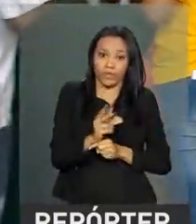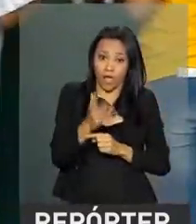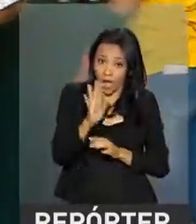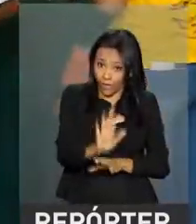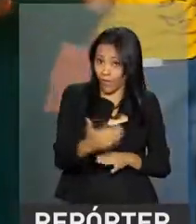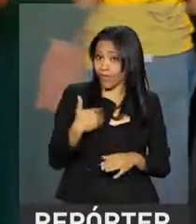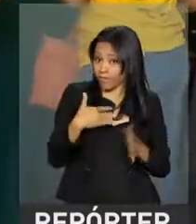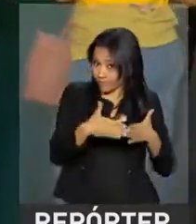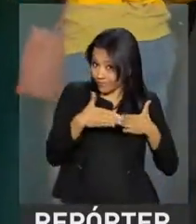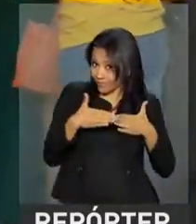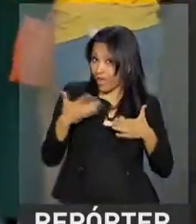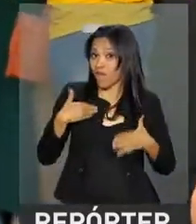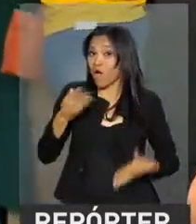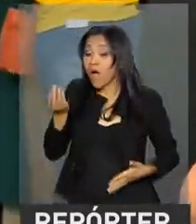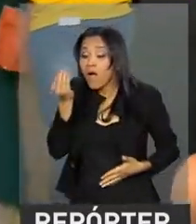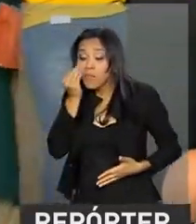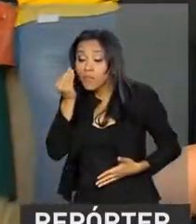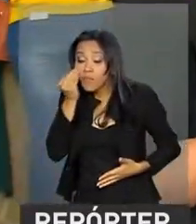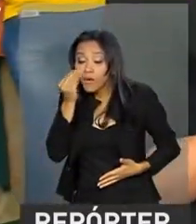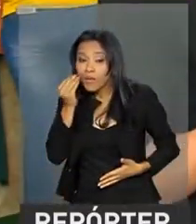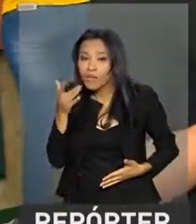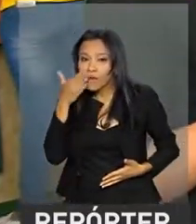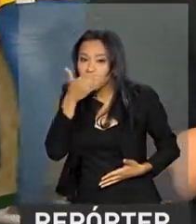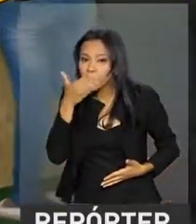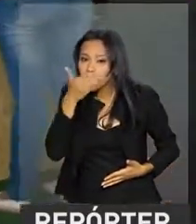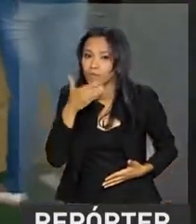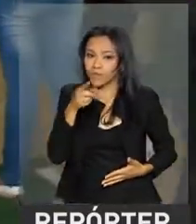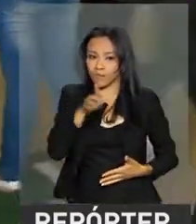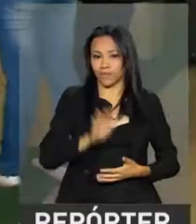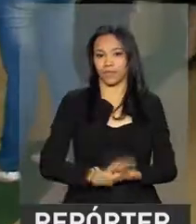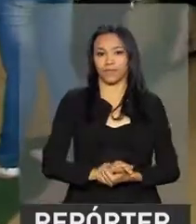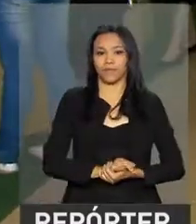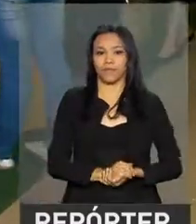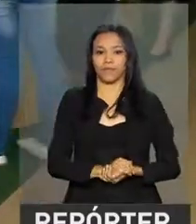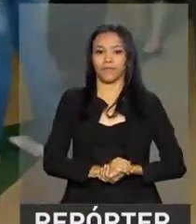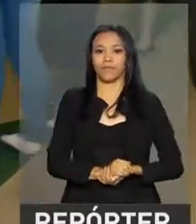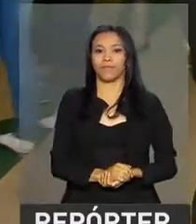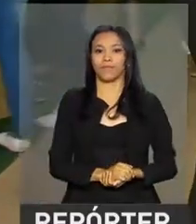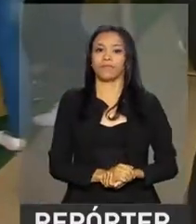eu vou provar os doces da Dona Ana Angélica.